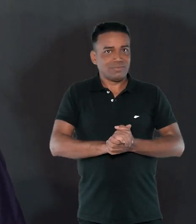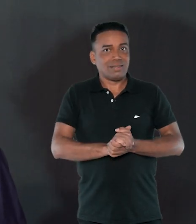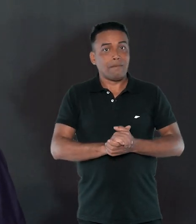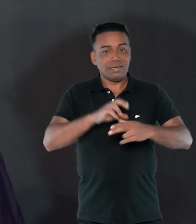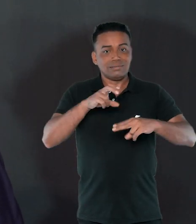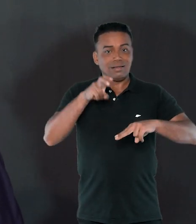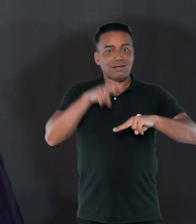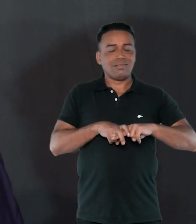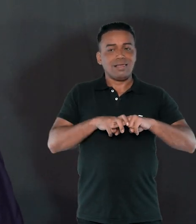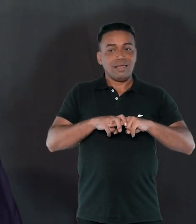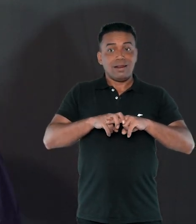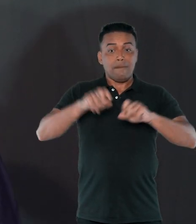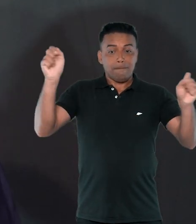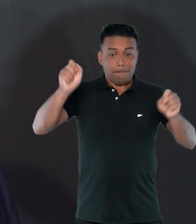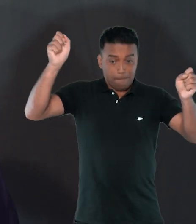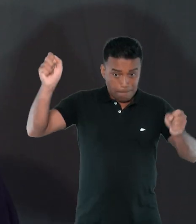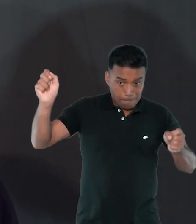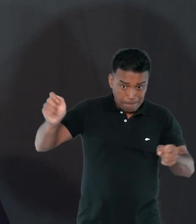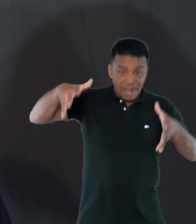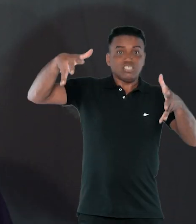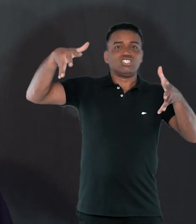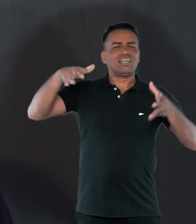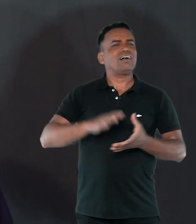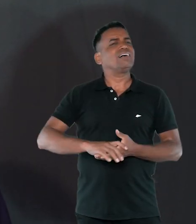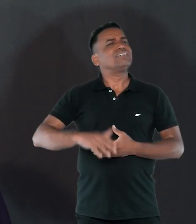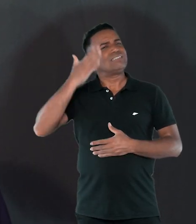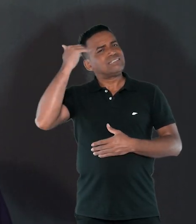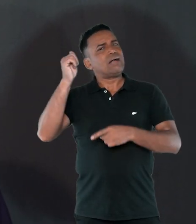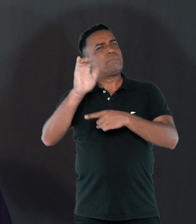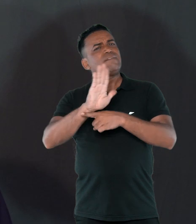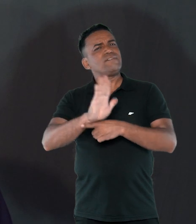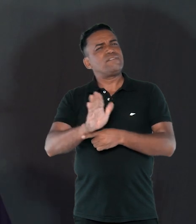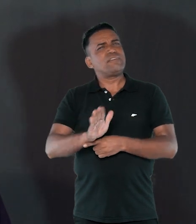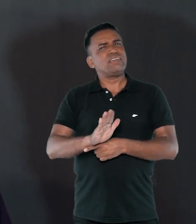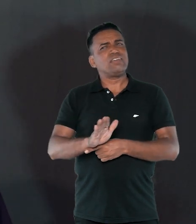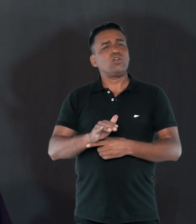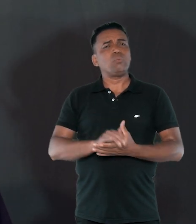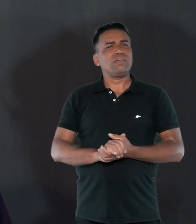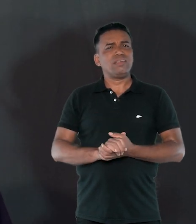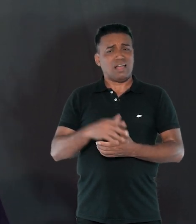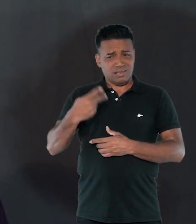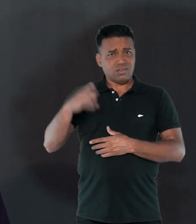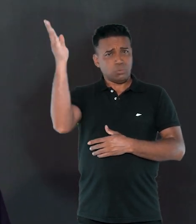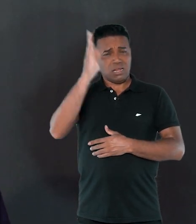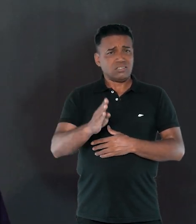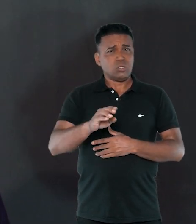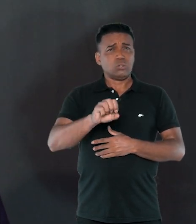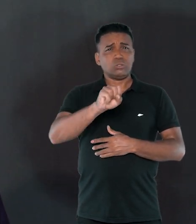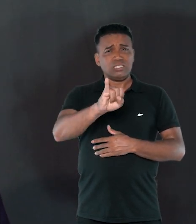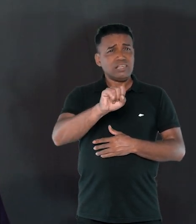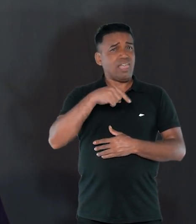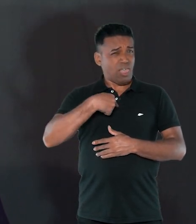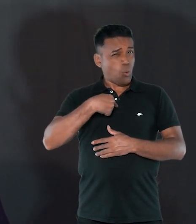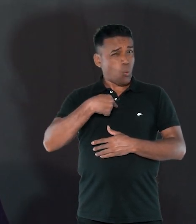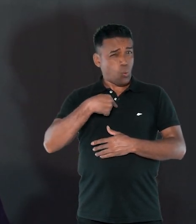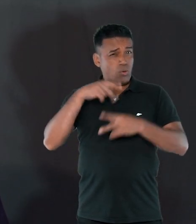cadeira mágica. Sabe aquele filme é um filme, Se Eu Fosse Você? É esse?